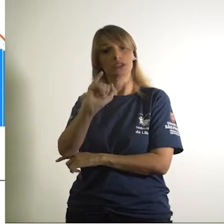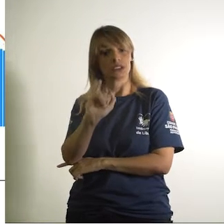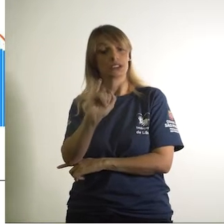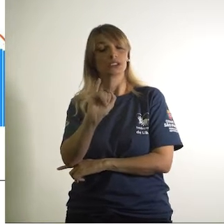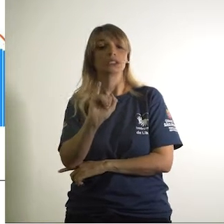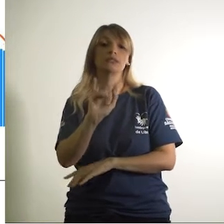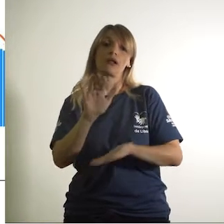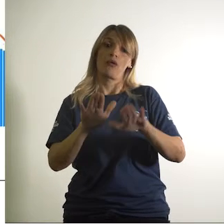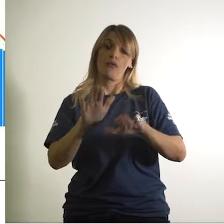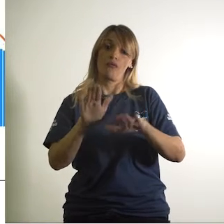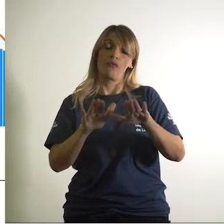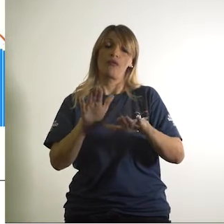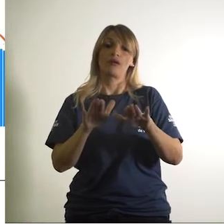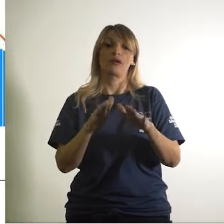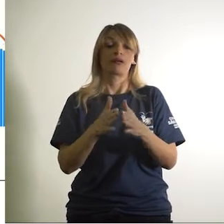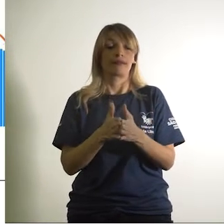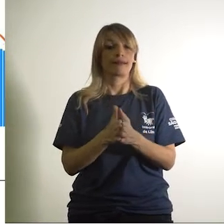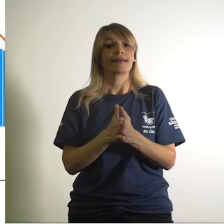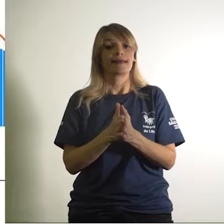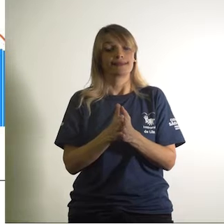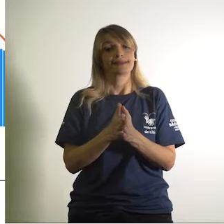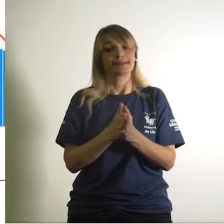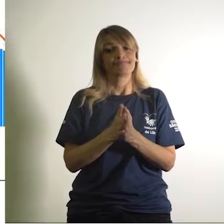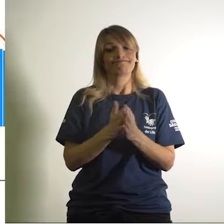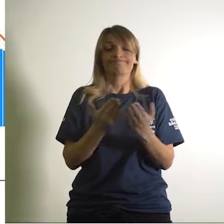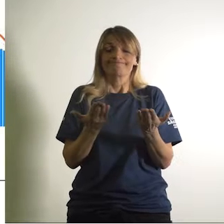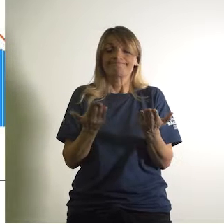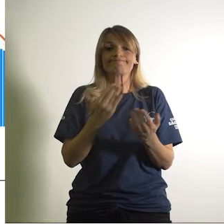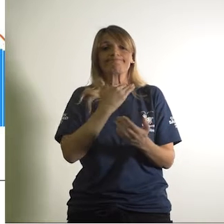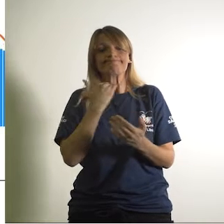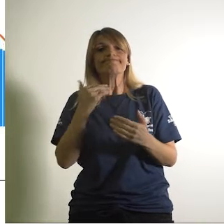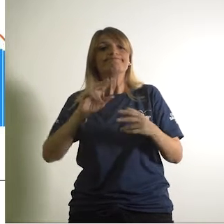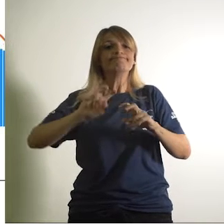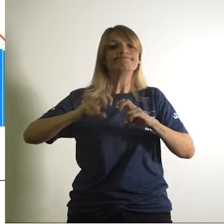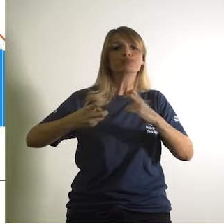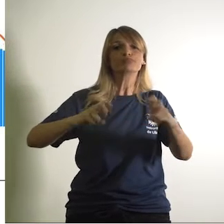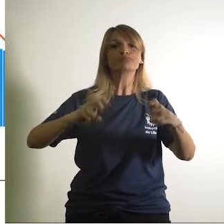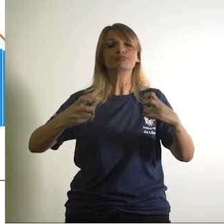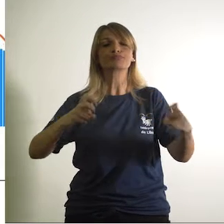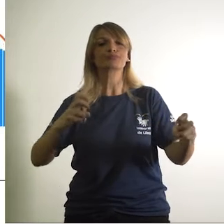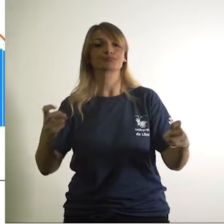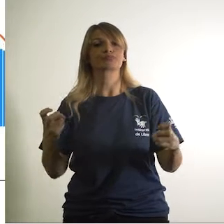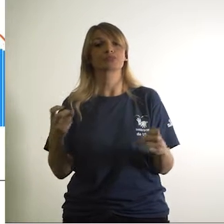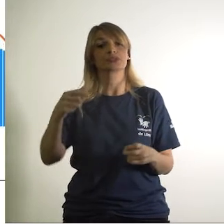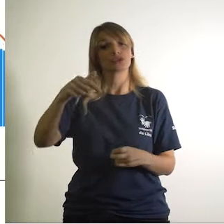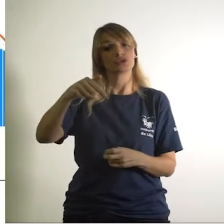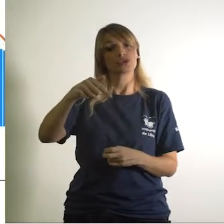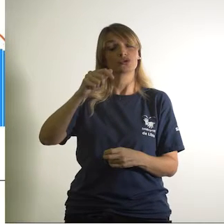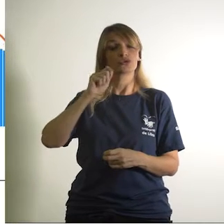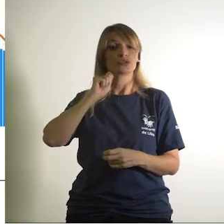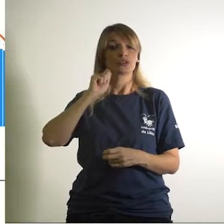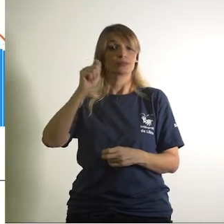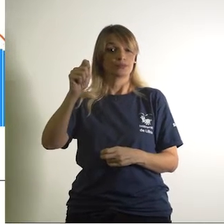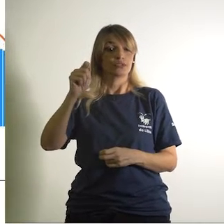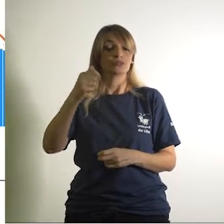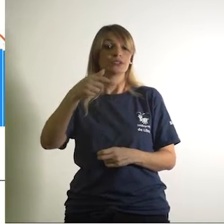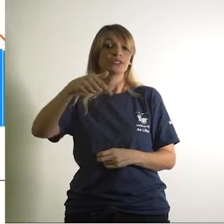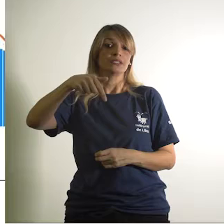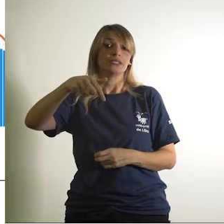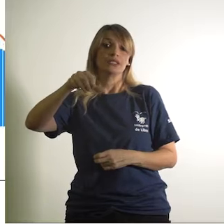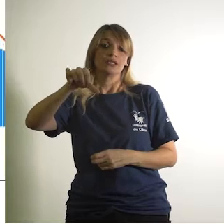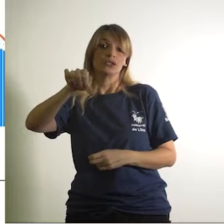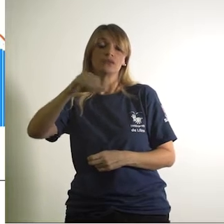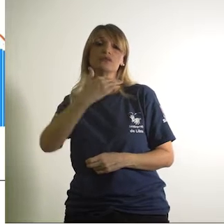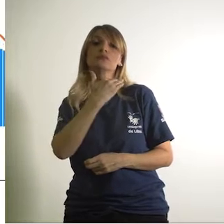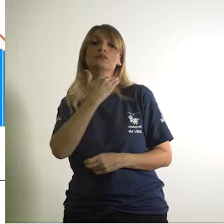essa média acentuada de óbitos, né? A média móvel em 7/4 foi de 79